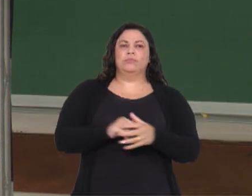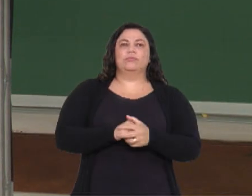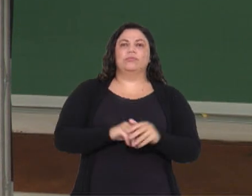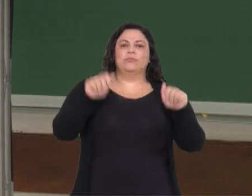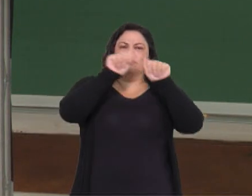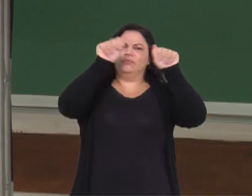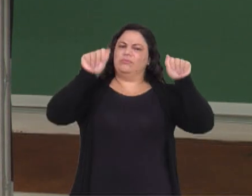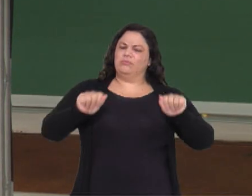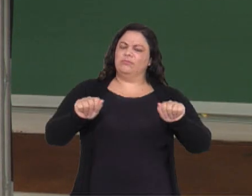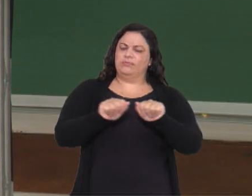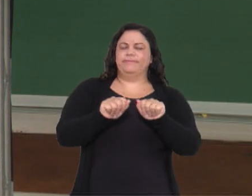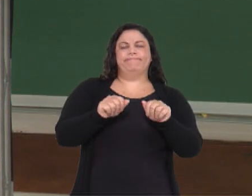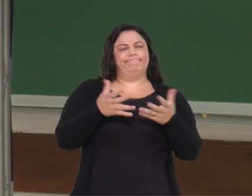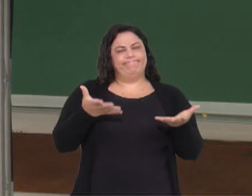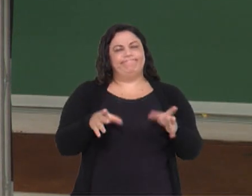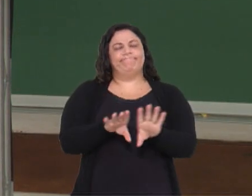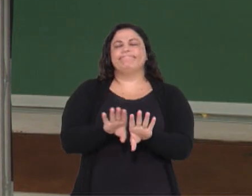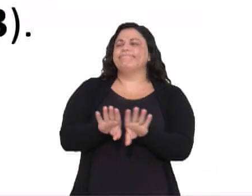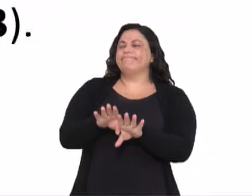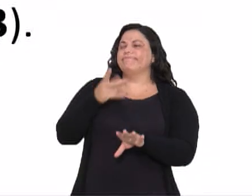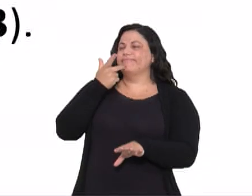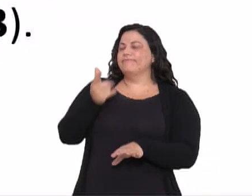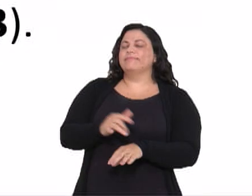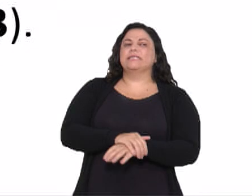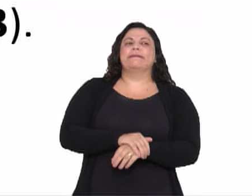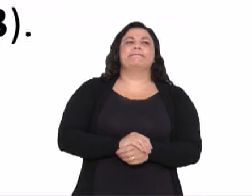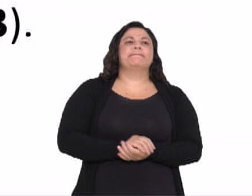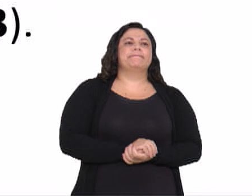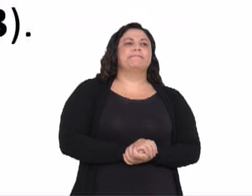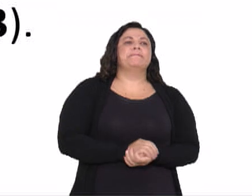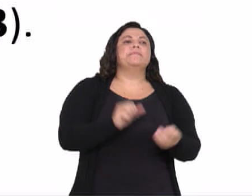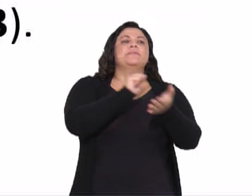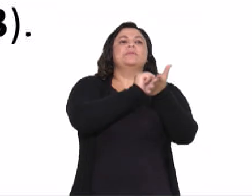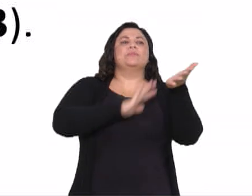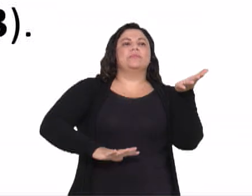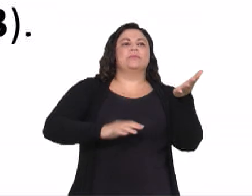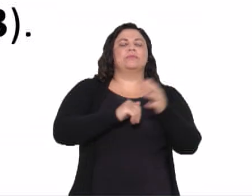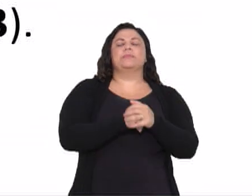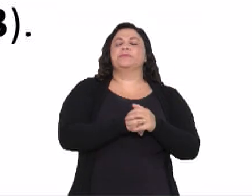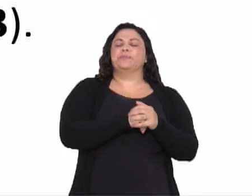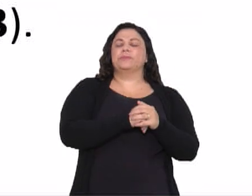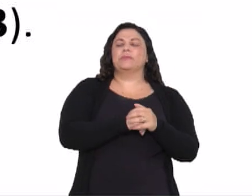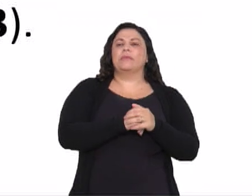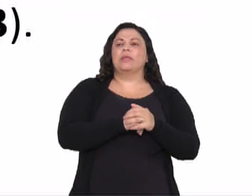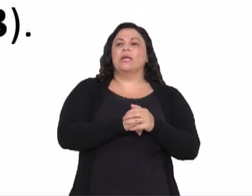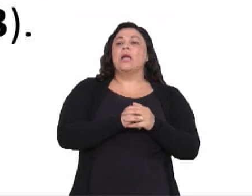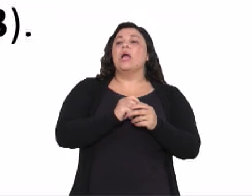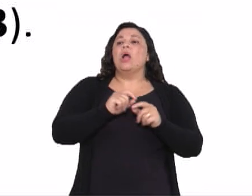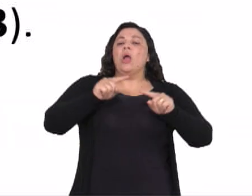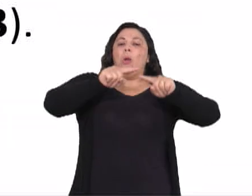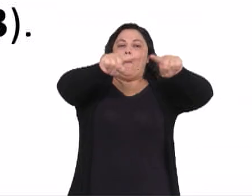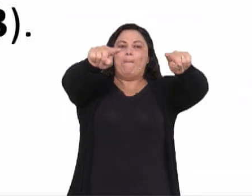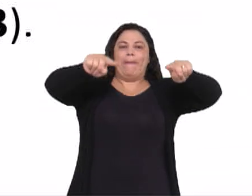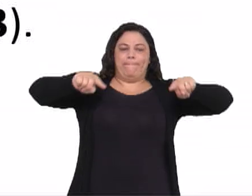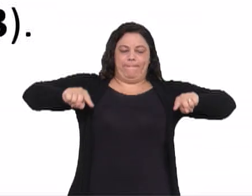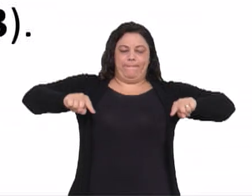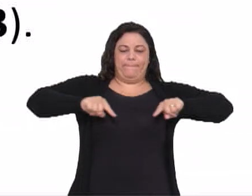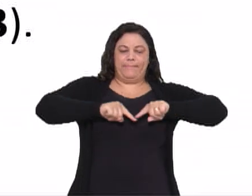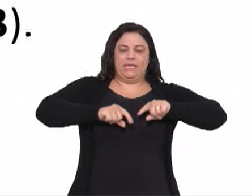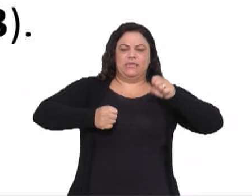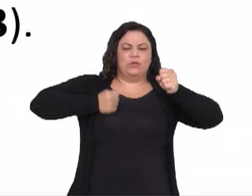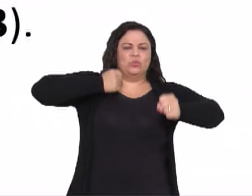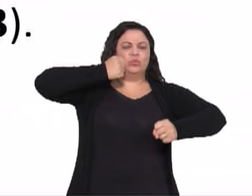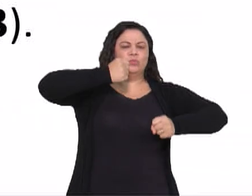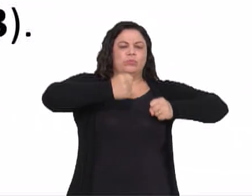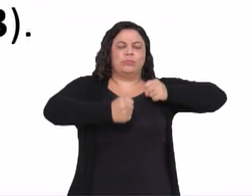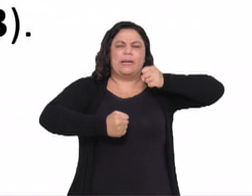também, né? Mas vamos lá, exercício. Uma pista de atletismo tem a forma circular e seu diâmetro mede 80 metros. Um